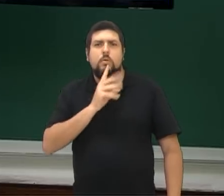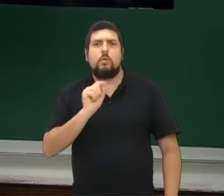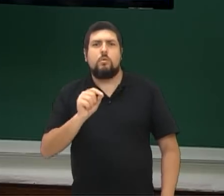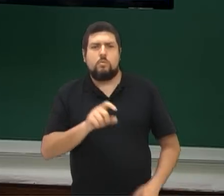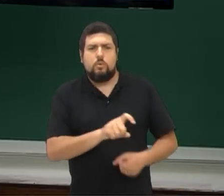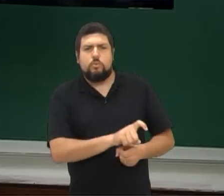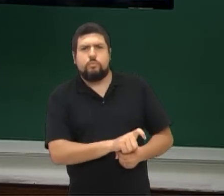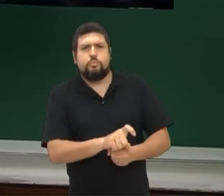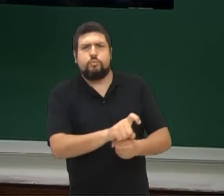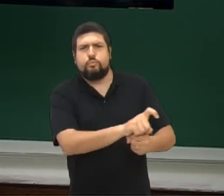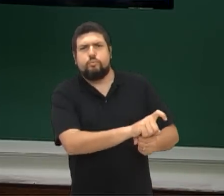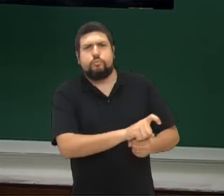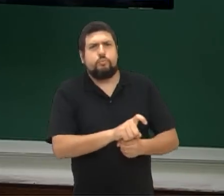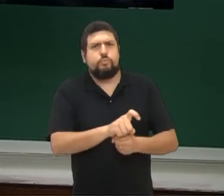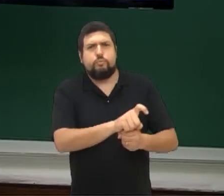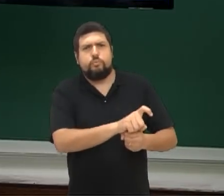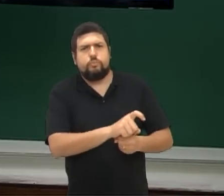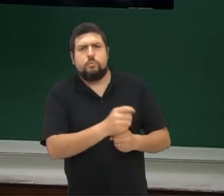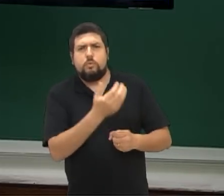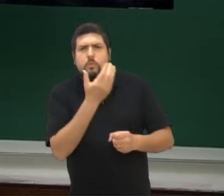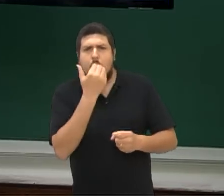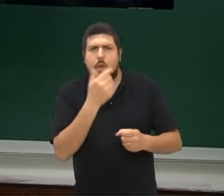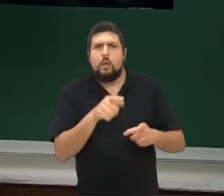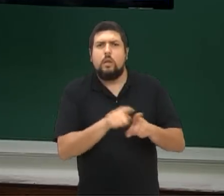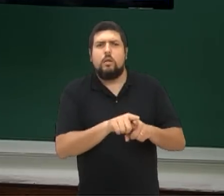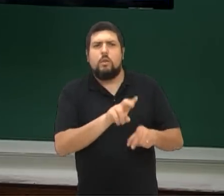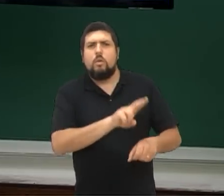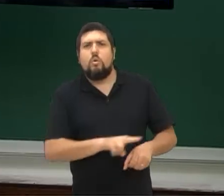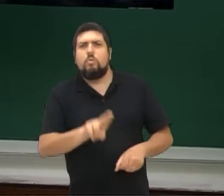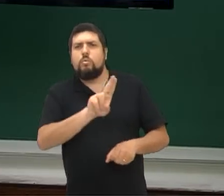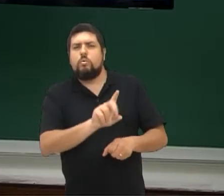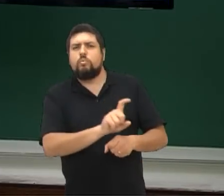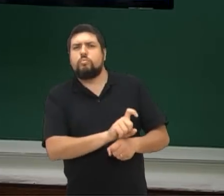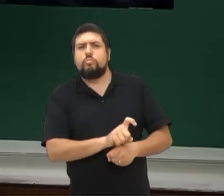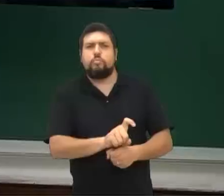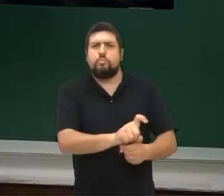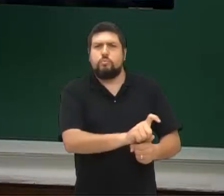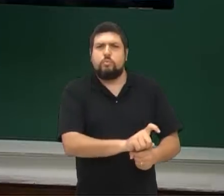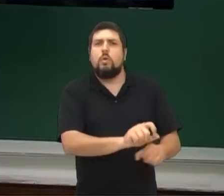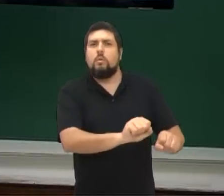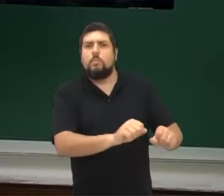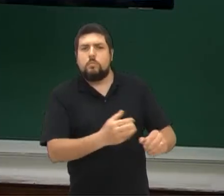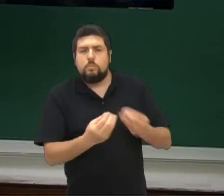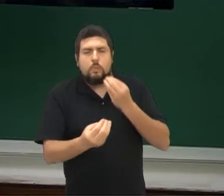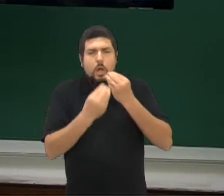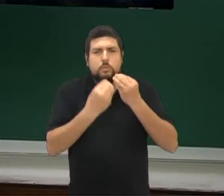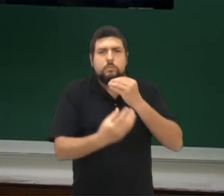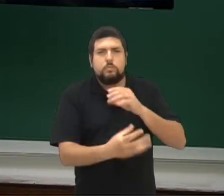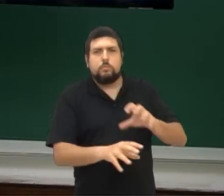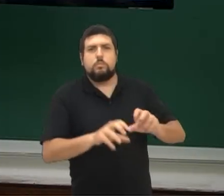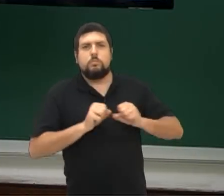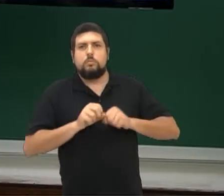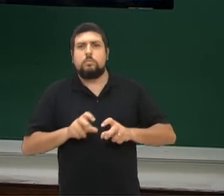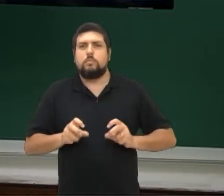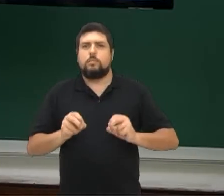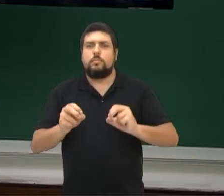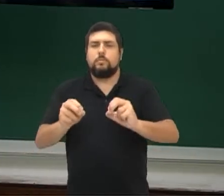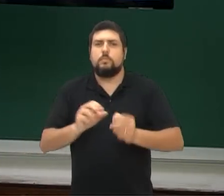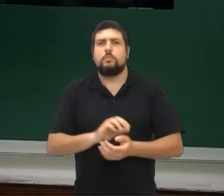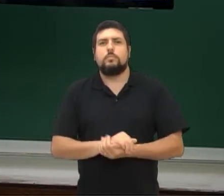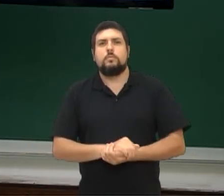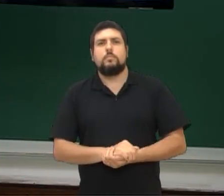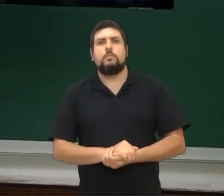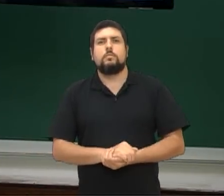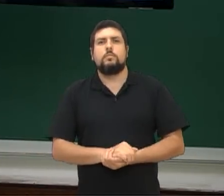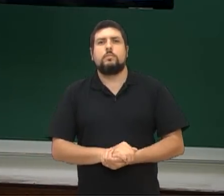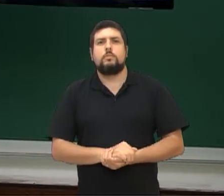os agrotóxicos e alguns deles, e o uso excessivo deles, pode sim causar câncer na população, ok?